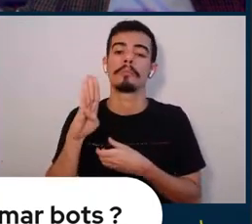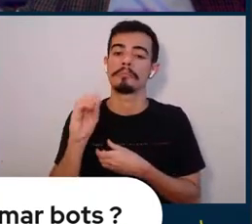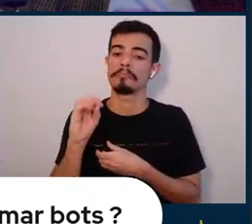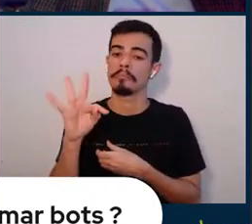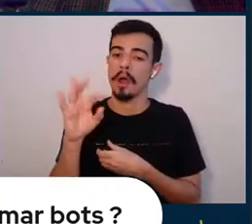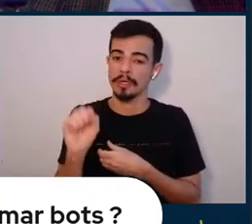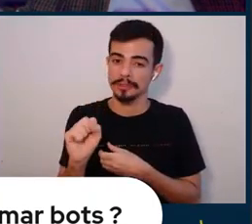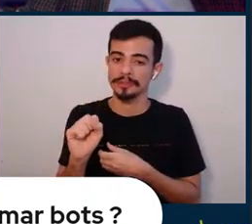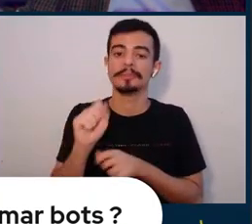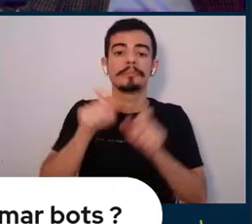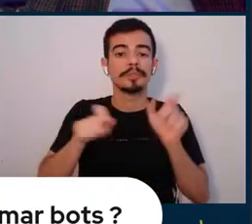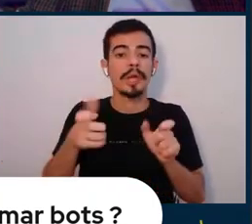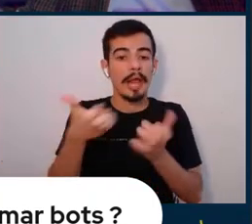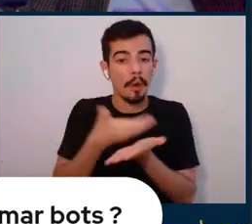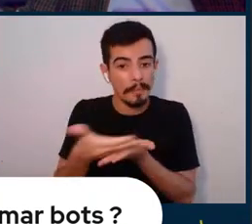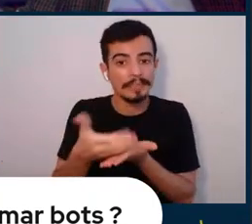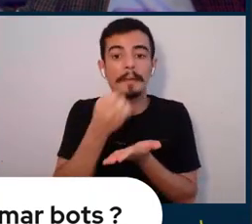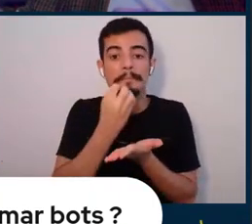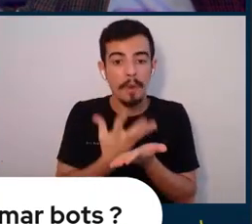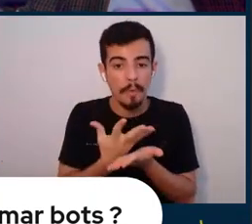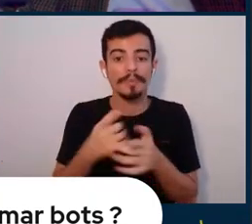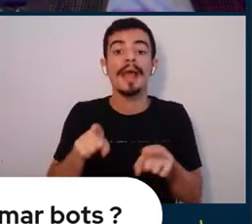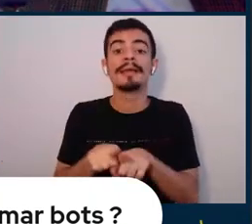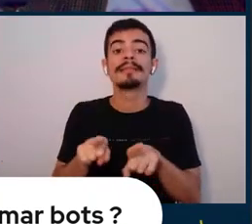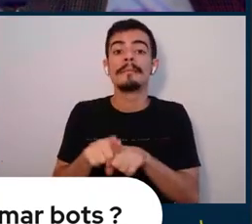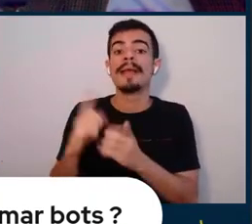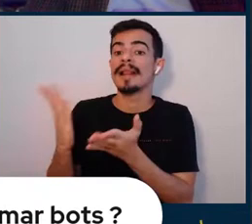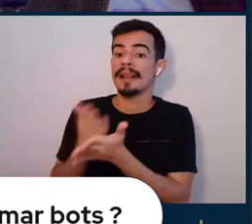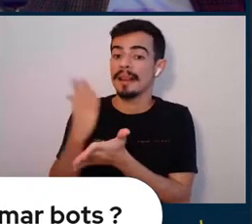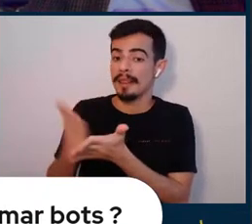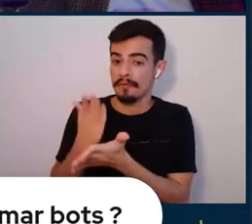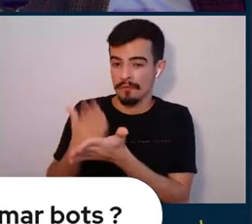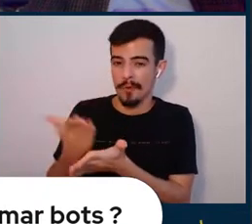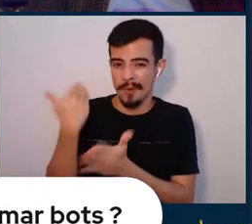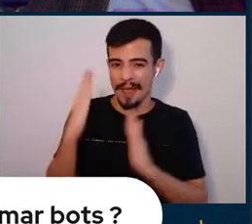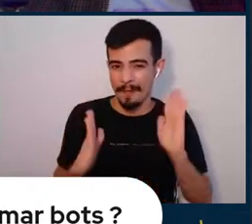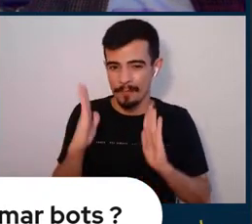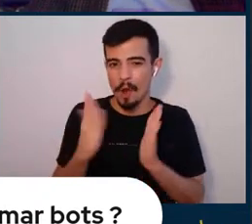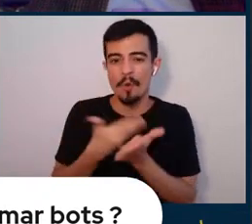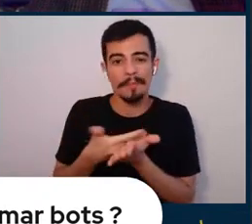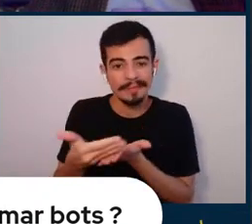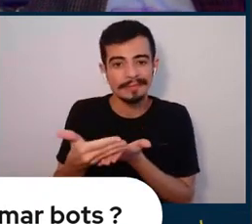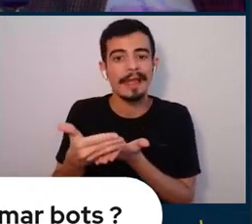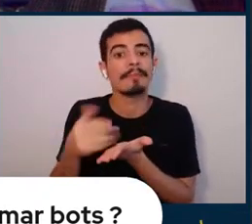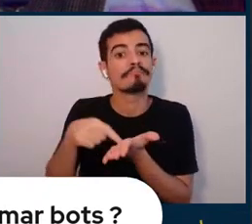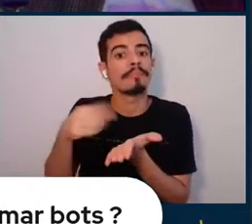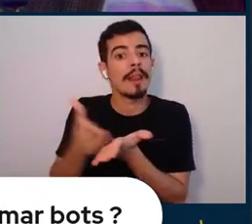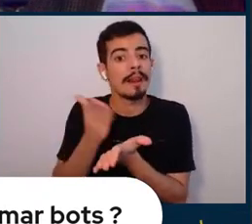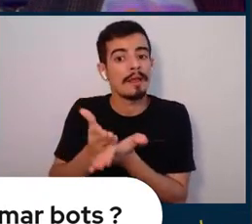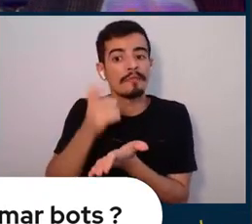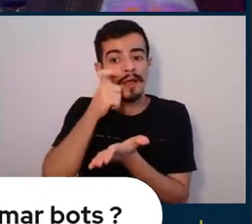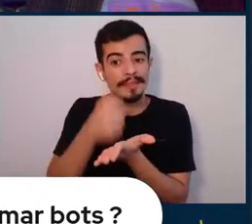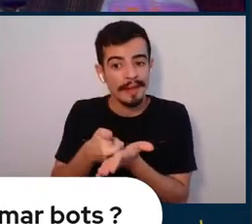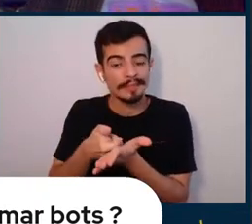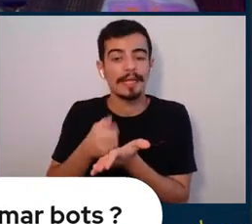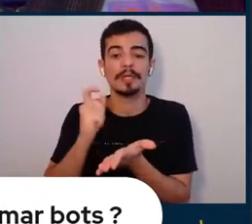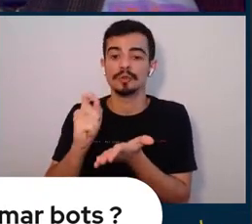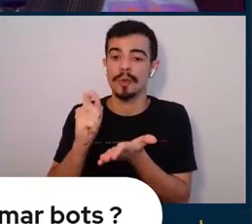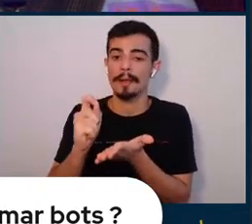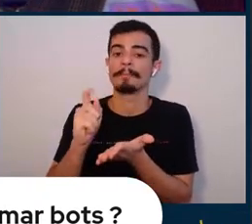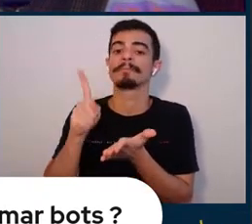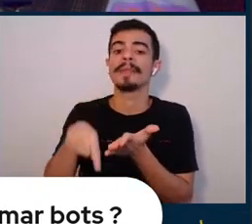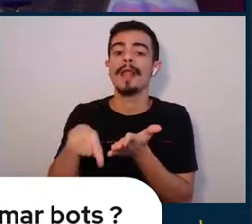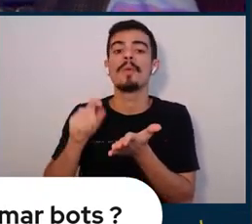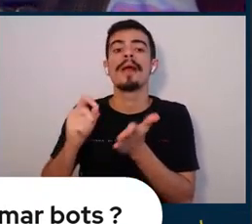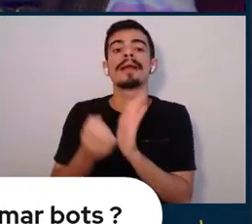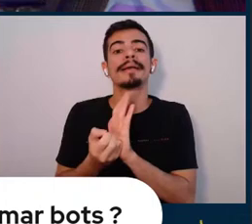documentação é boa. E tem também um livro que, quando eu comecei, eu achei super interessante ele, que é Construindo Chatbots com Python,